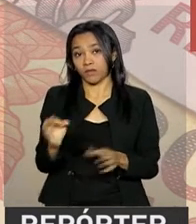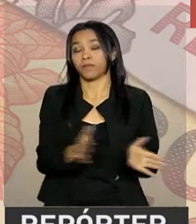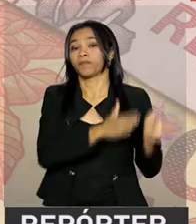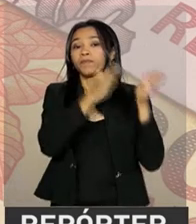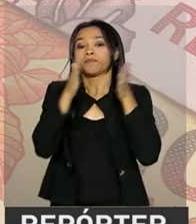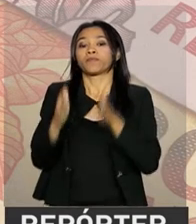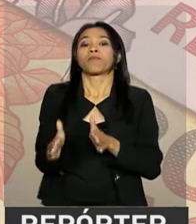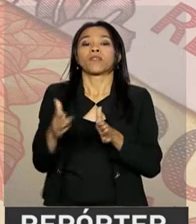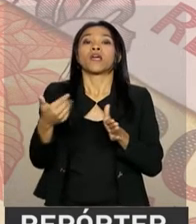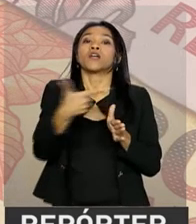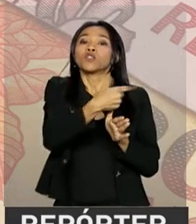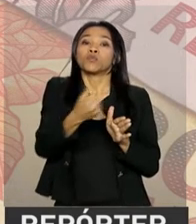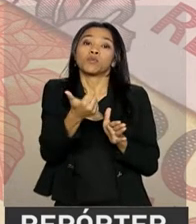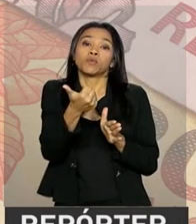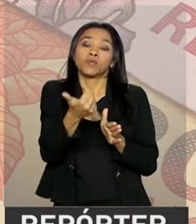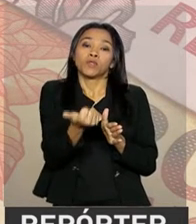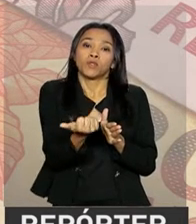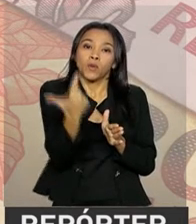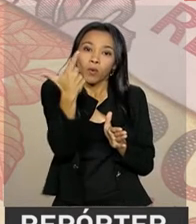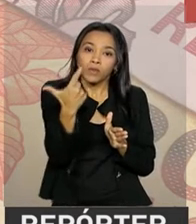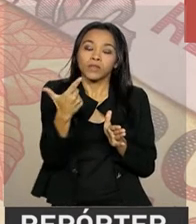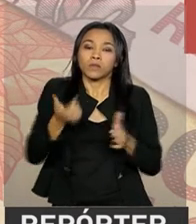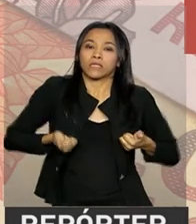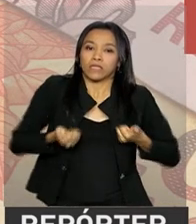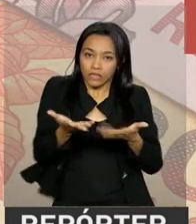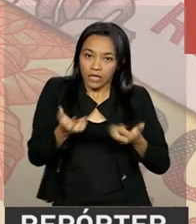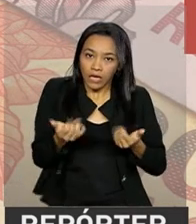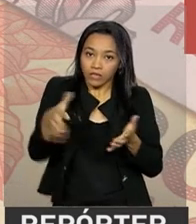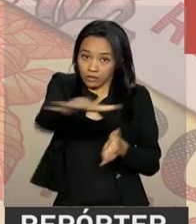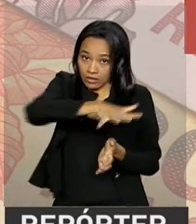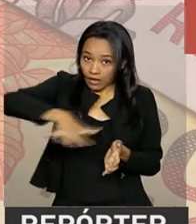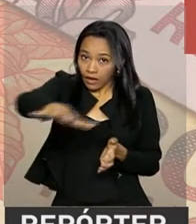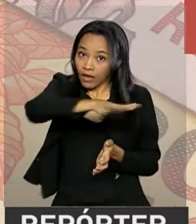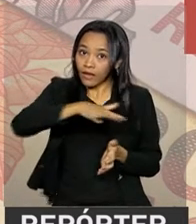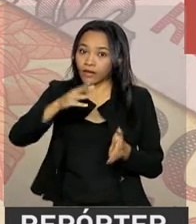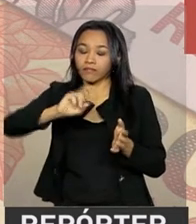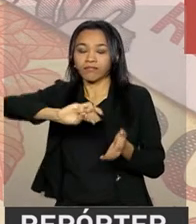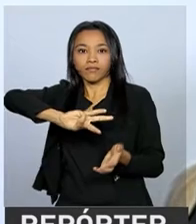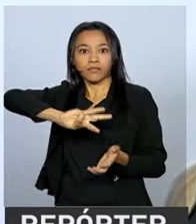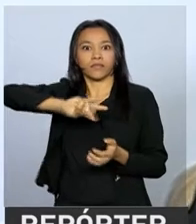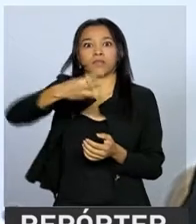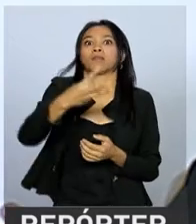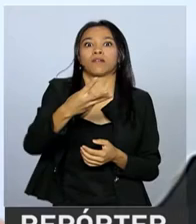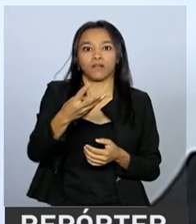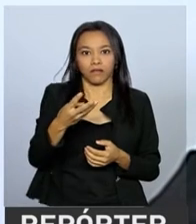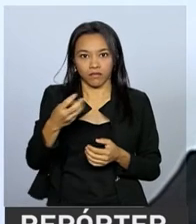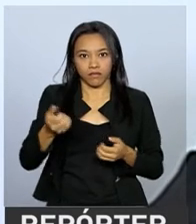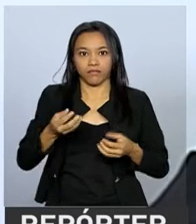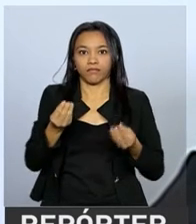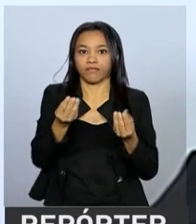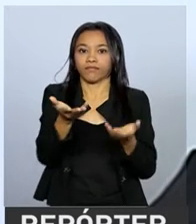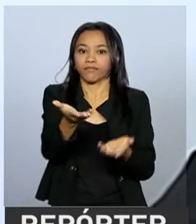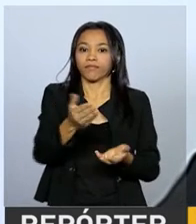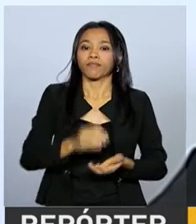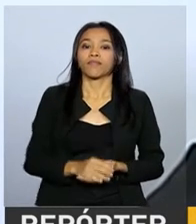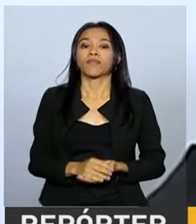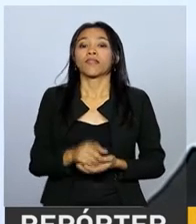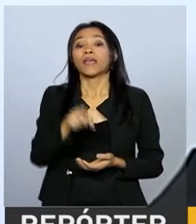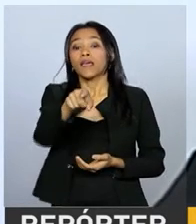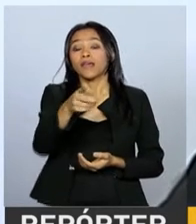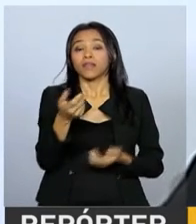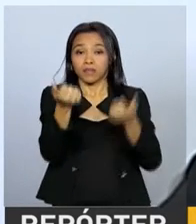2012 os gastos com a seguridade social mais do que triplicaram uma parte do do fator para